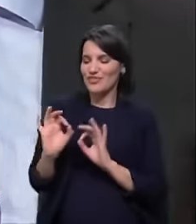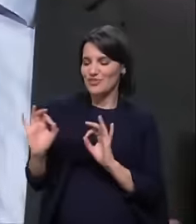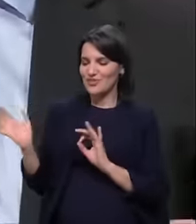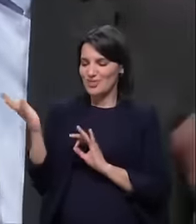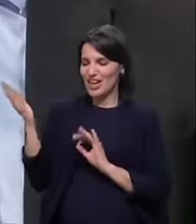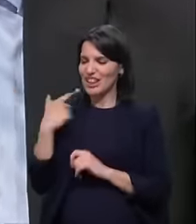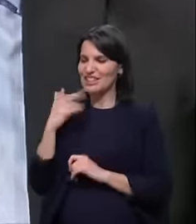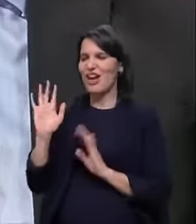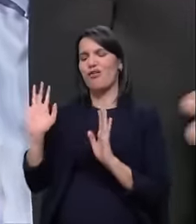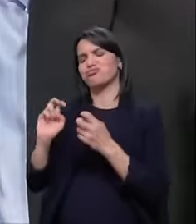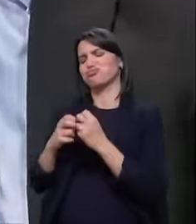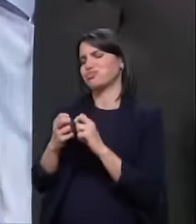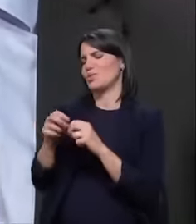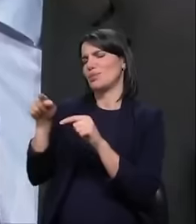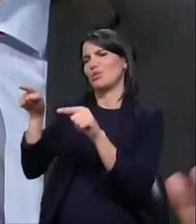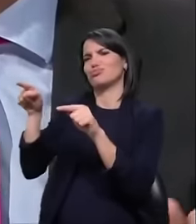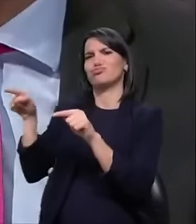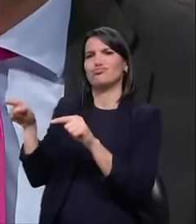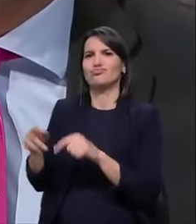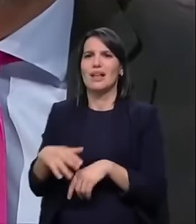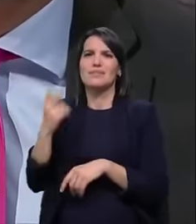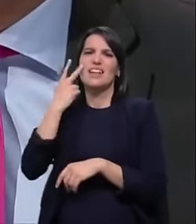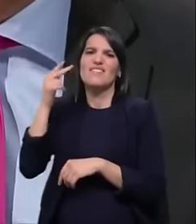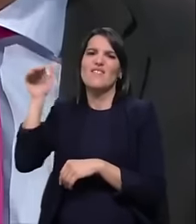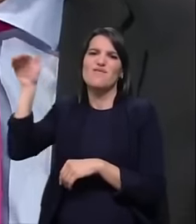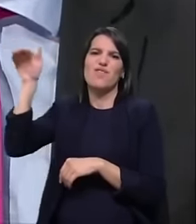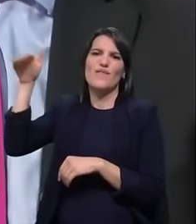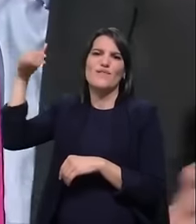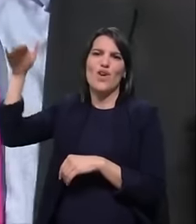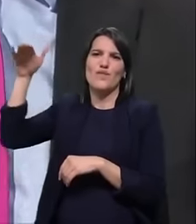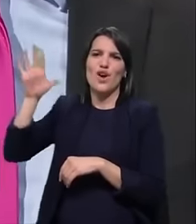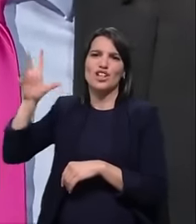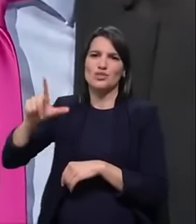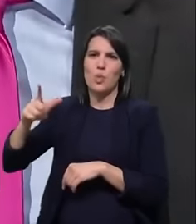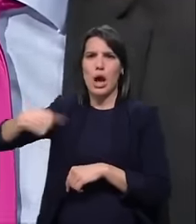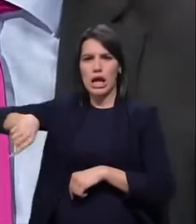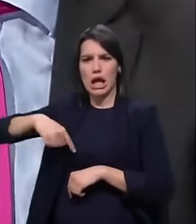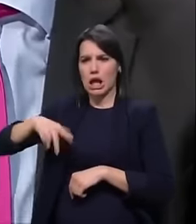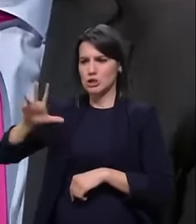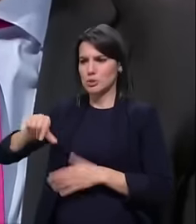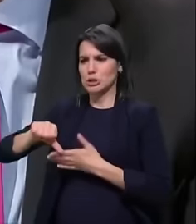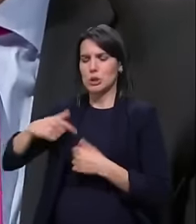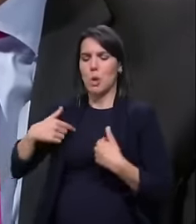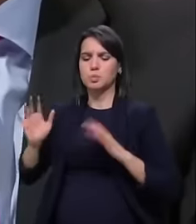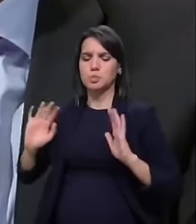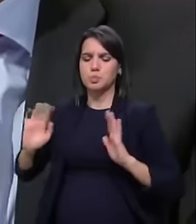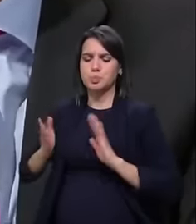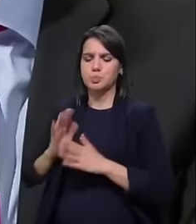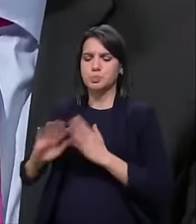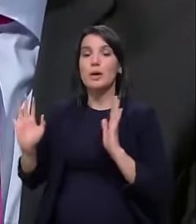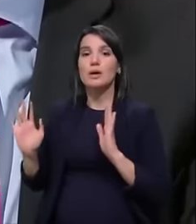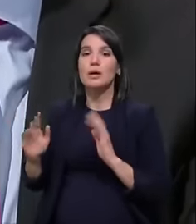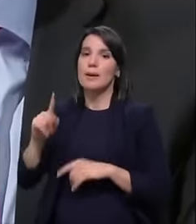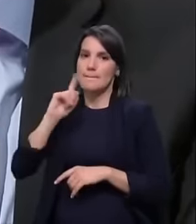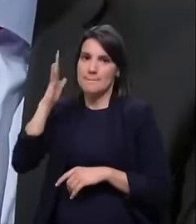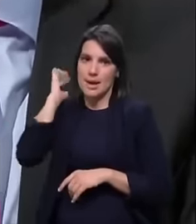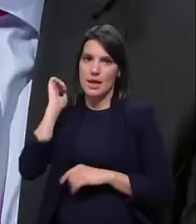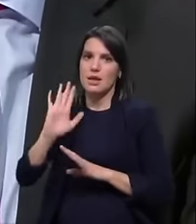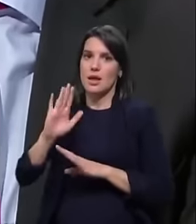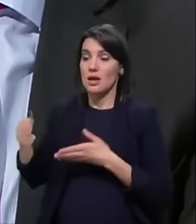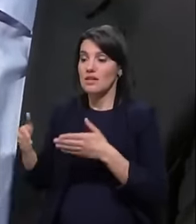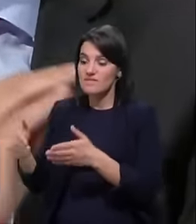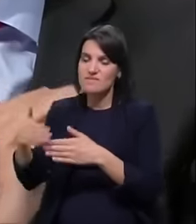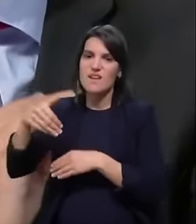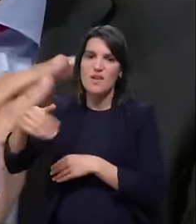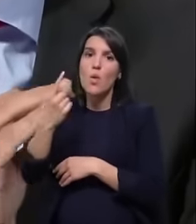diz assim, não, isto é um problema para os outros. Os que vivem nos subúrbios é que têm que lidar com estes problemas. Nós não, nós agora lidar com isto. Mariana Mortágua, nós estamos a caminhar para 1 milhão